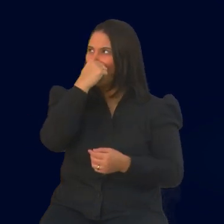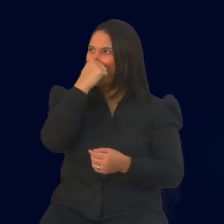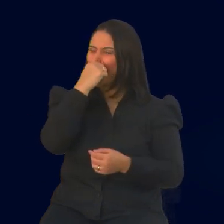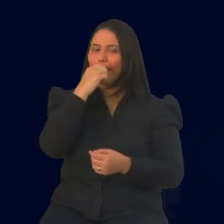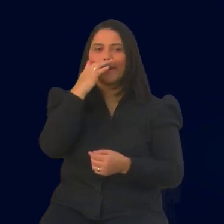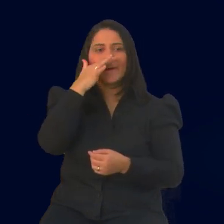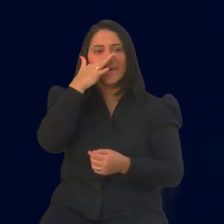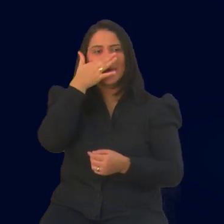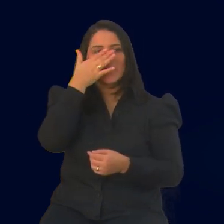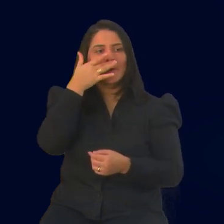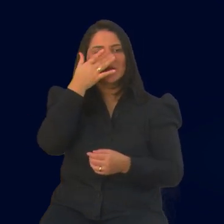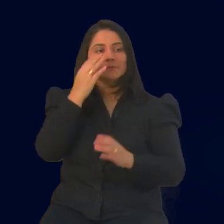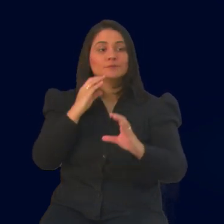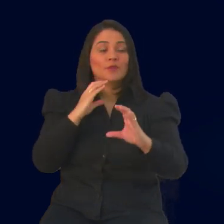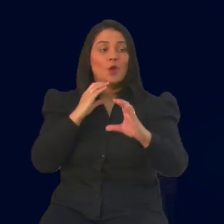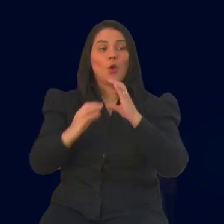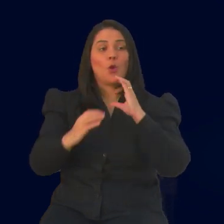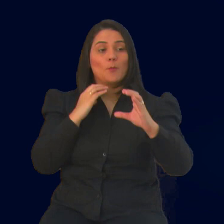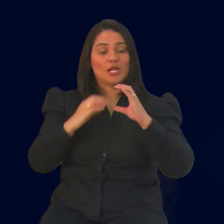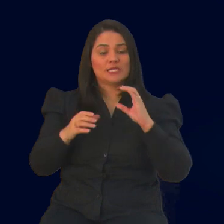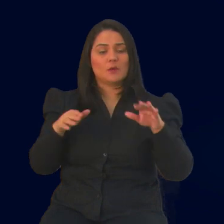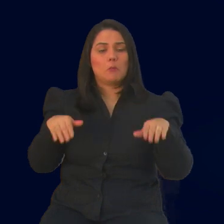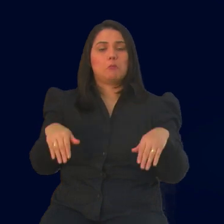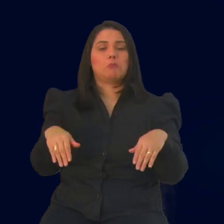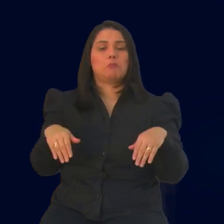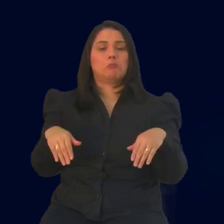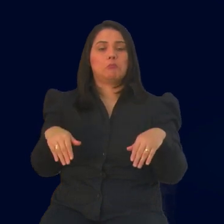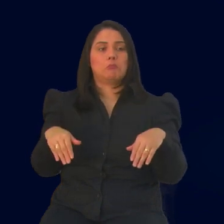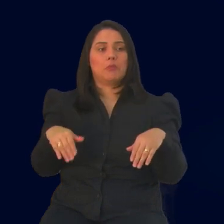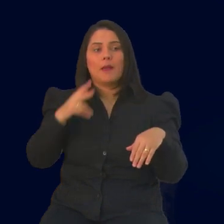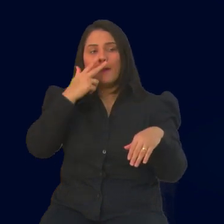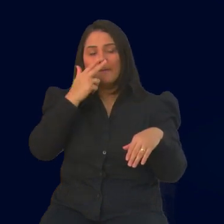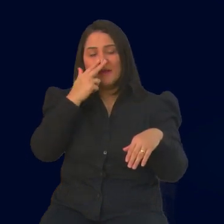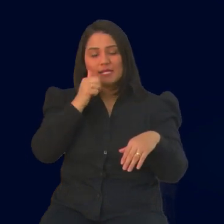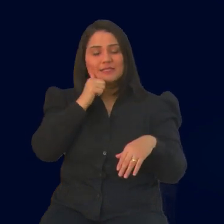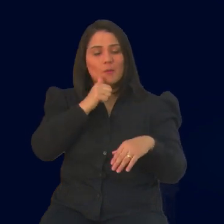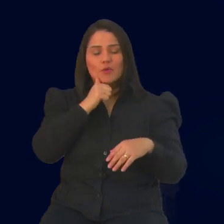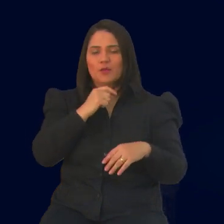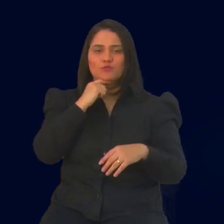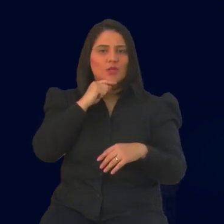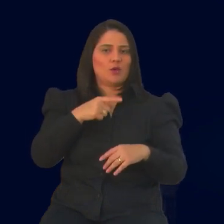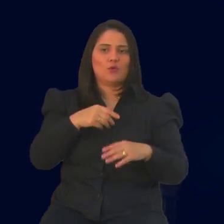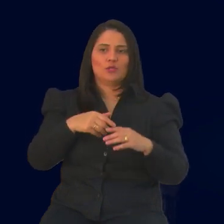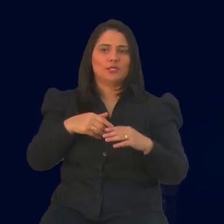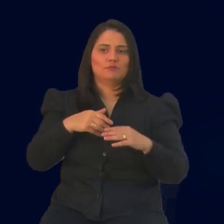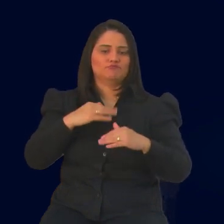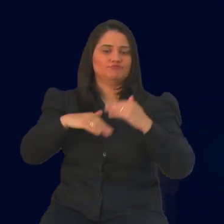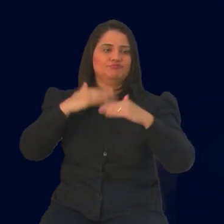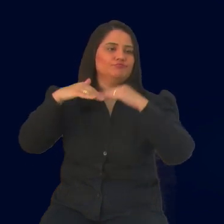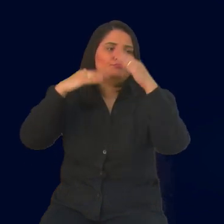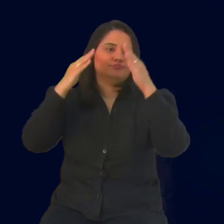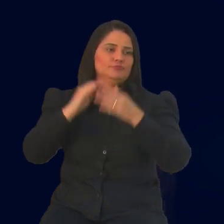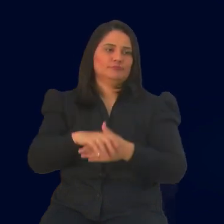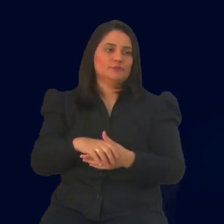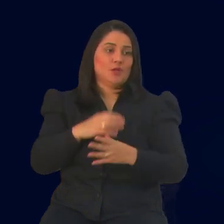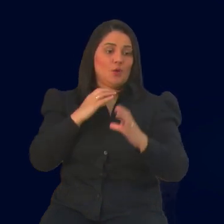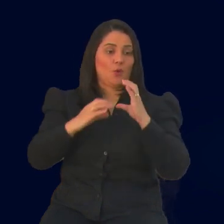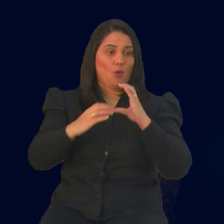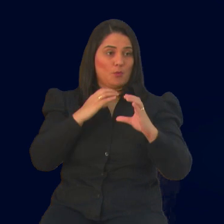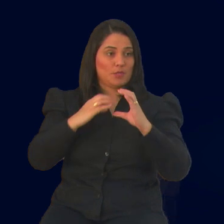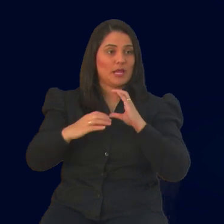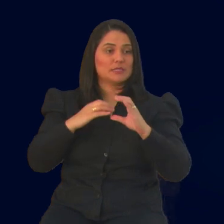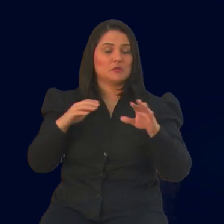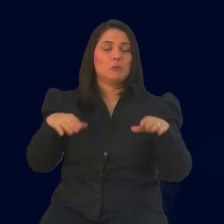que é aquela que impede as mulheres de evoluírem e de crescerem. Essa comunicação passiva também permite,